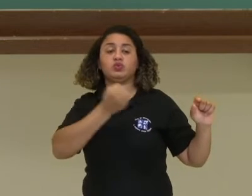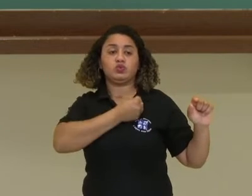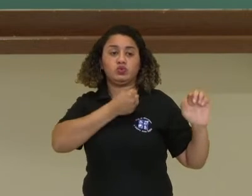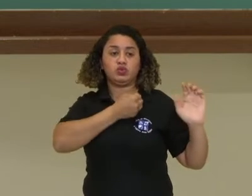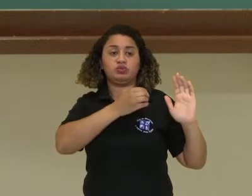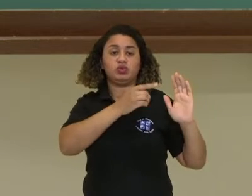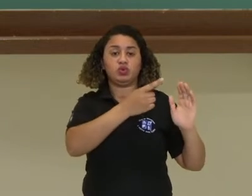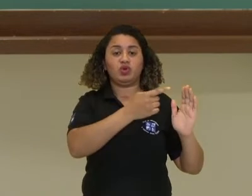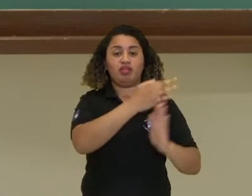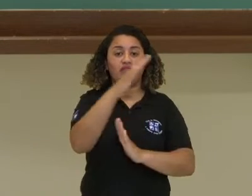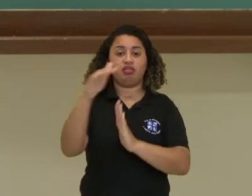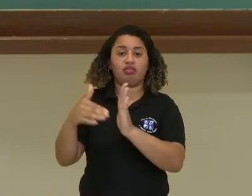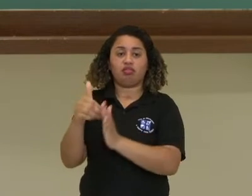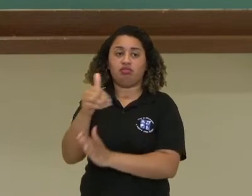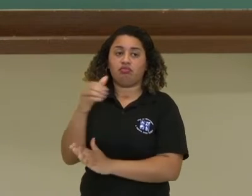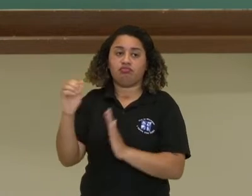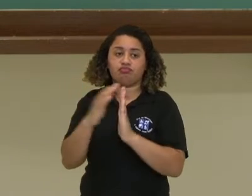até o 100.